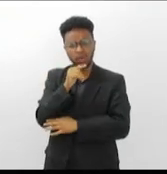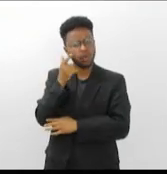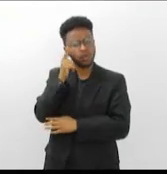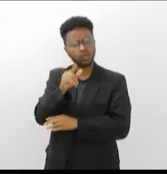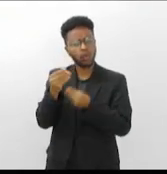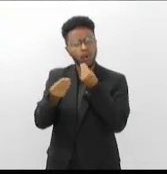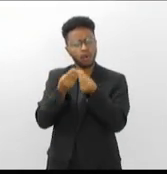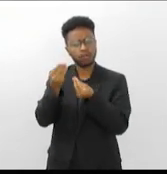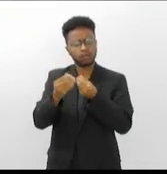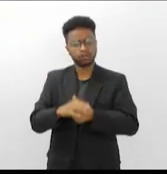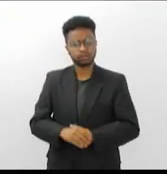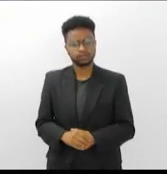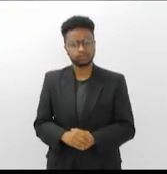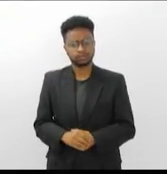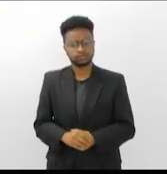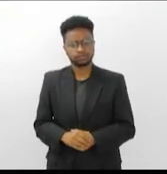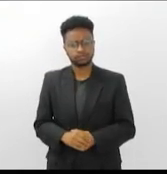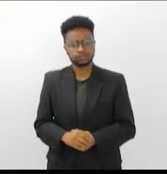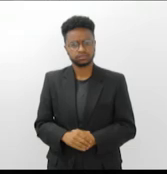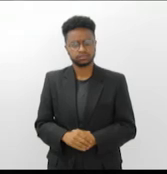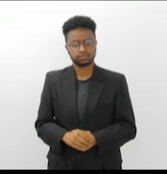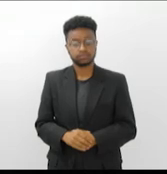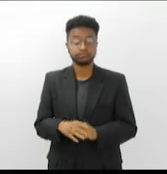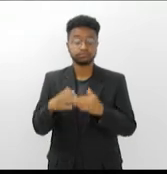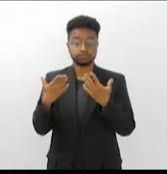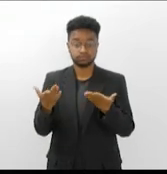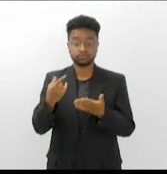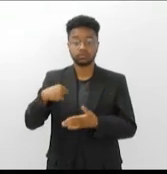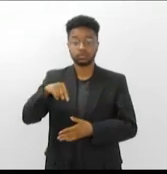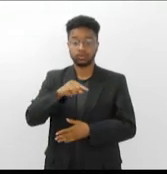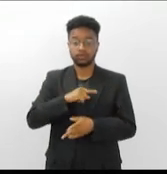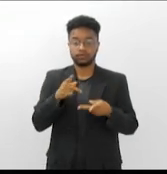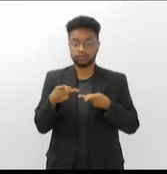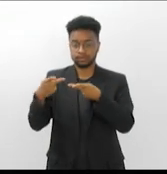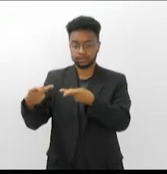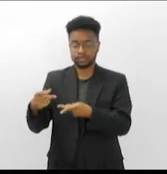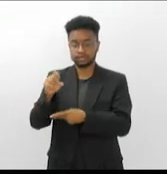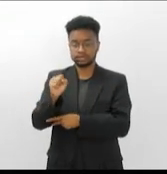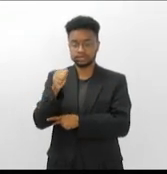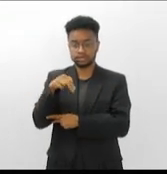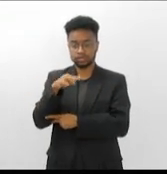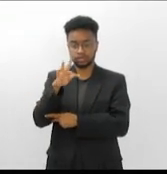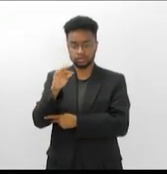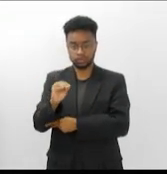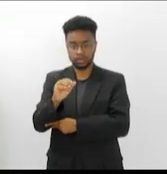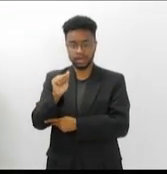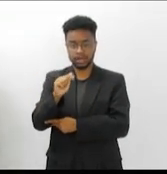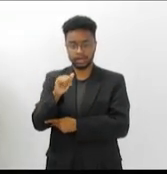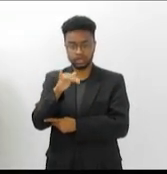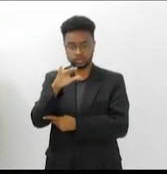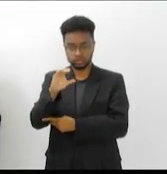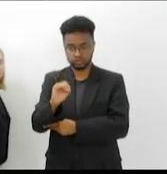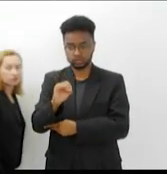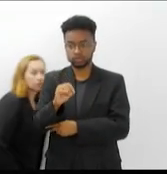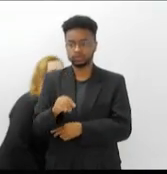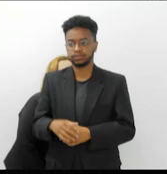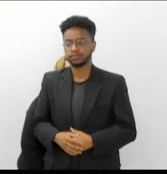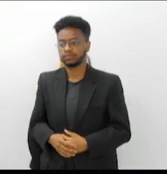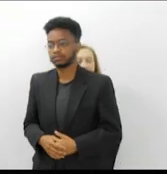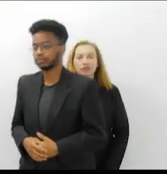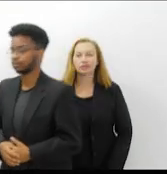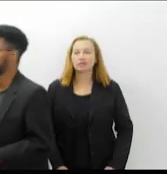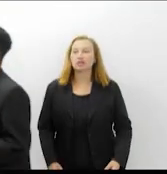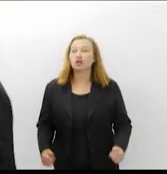que esses caras estão falando? E nós fomos até o distrito de Santo Aleixo, a vice-prefeita, junto com o secretário